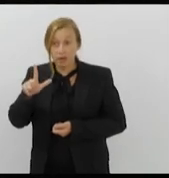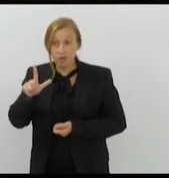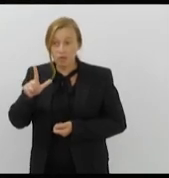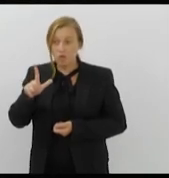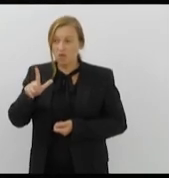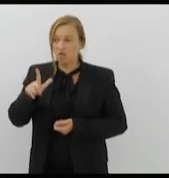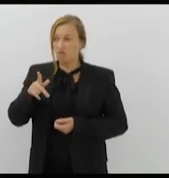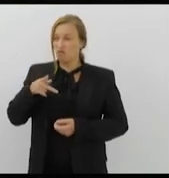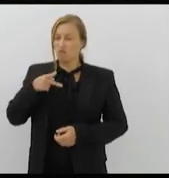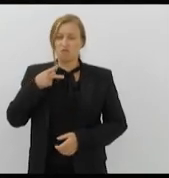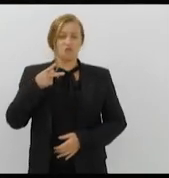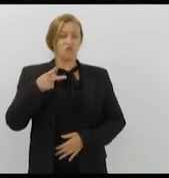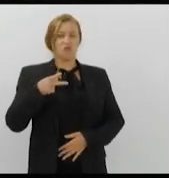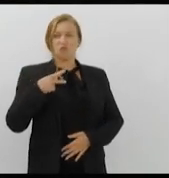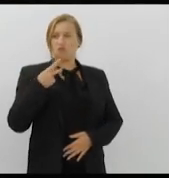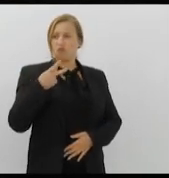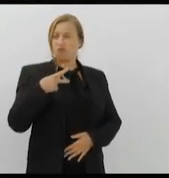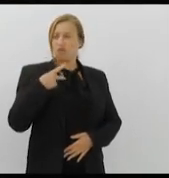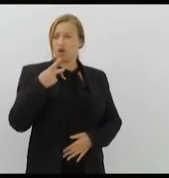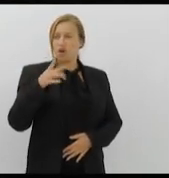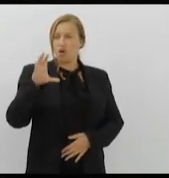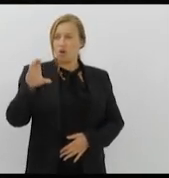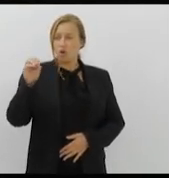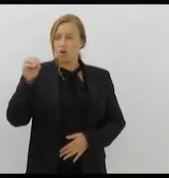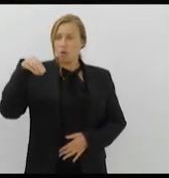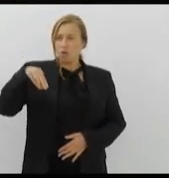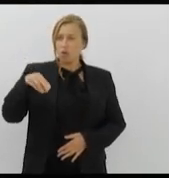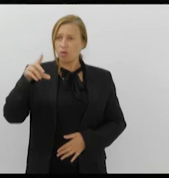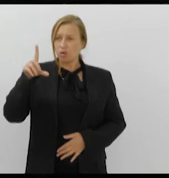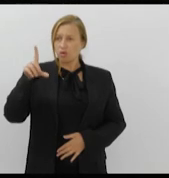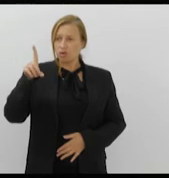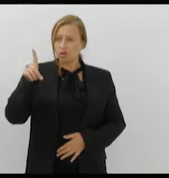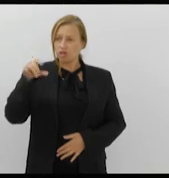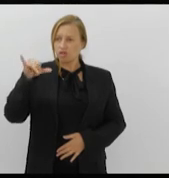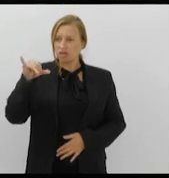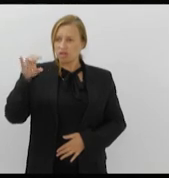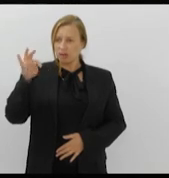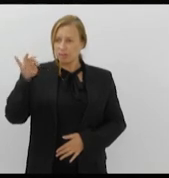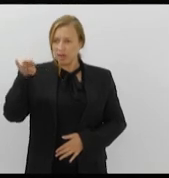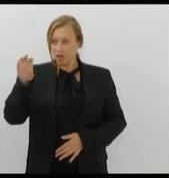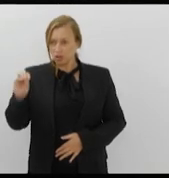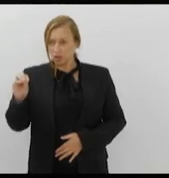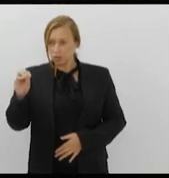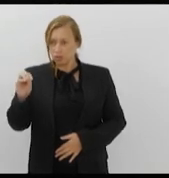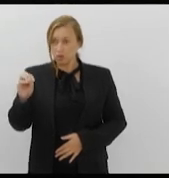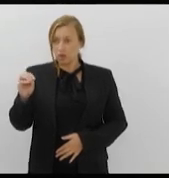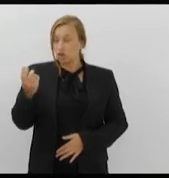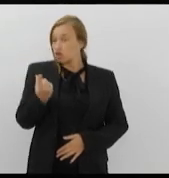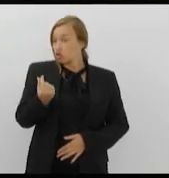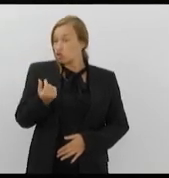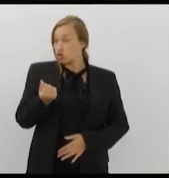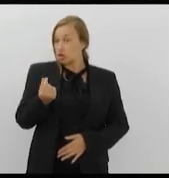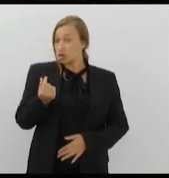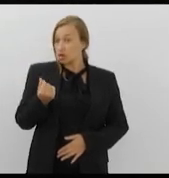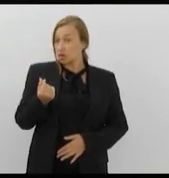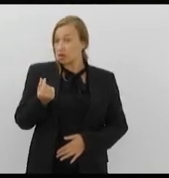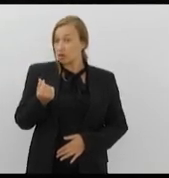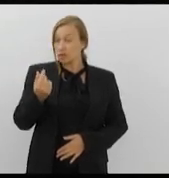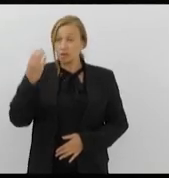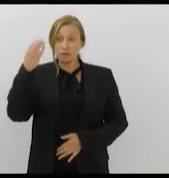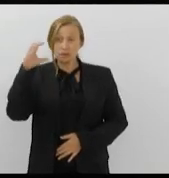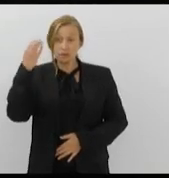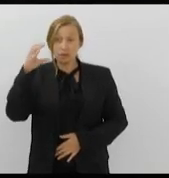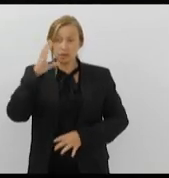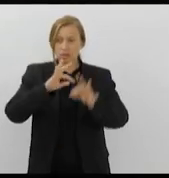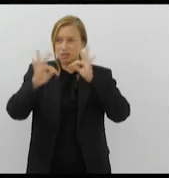falar de contingenciamento de dinheiro de projetos da ciência e tecnologia, que é